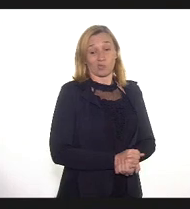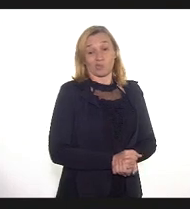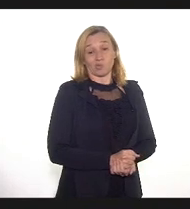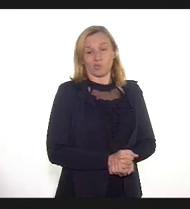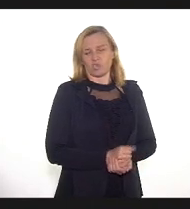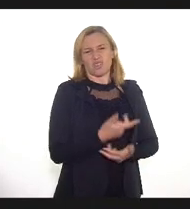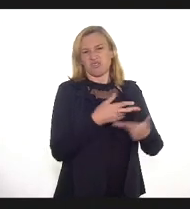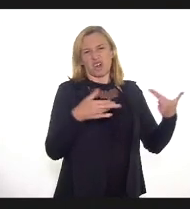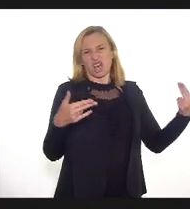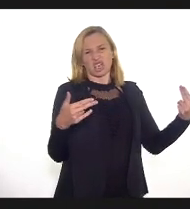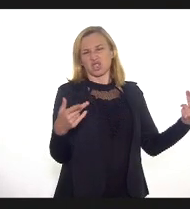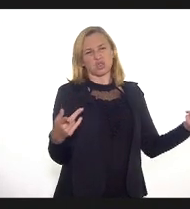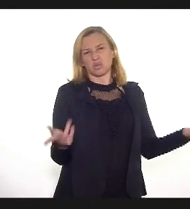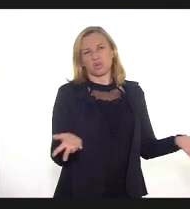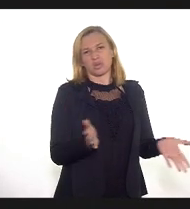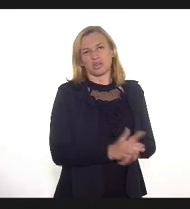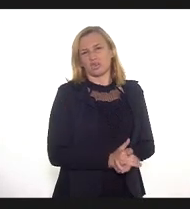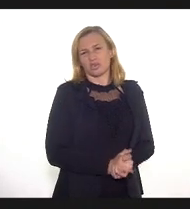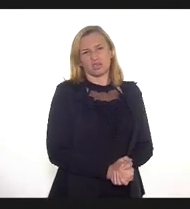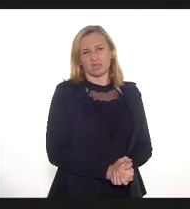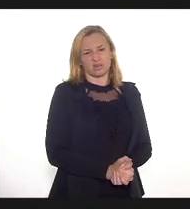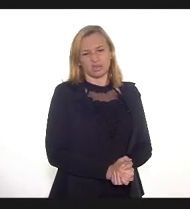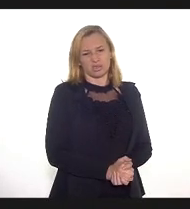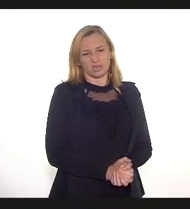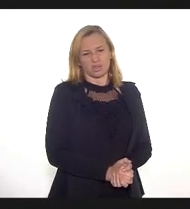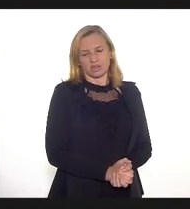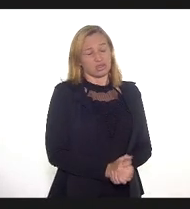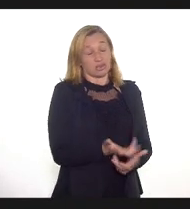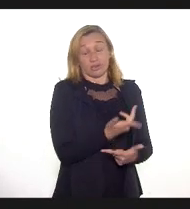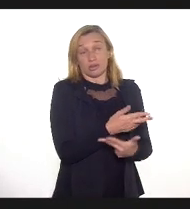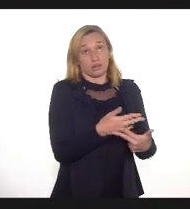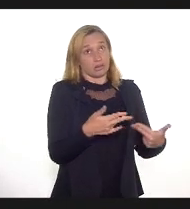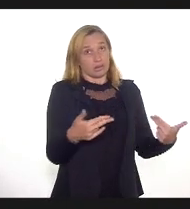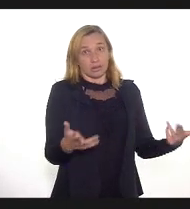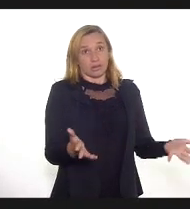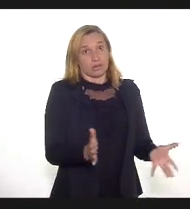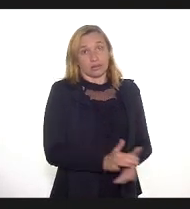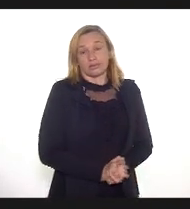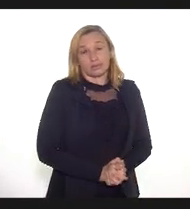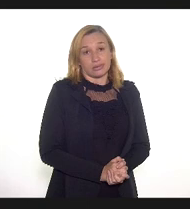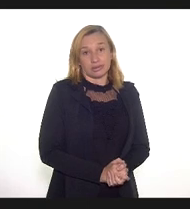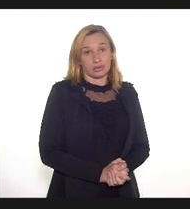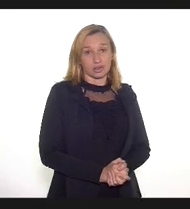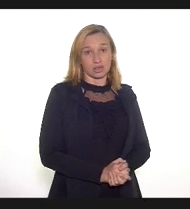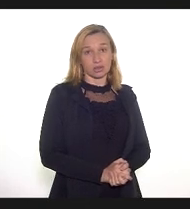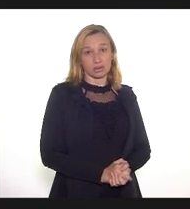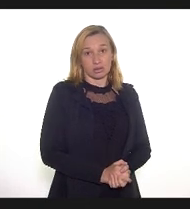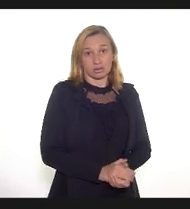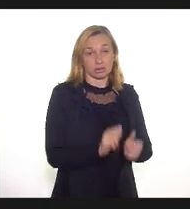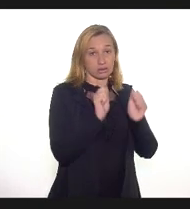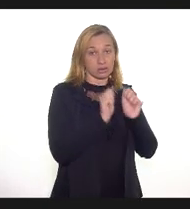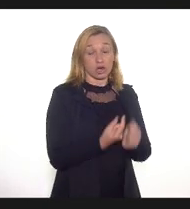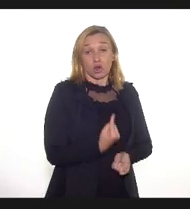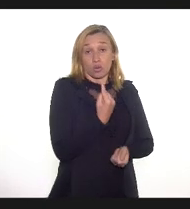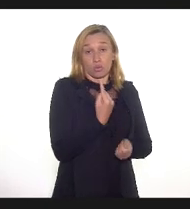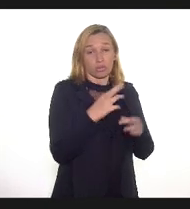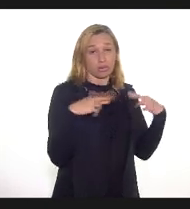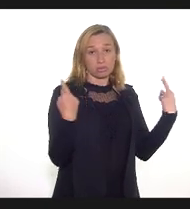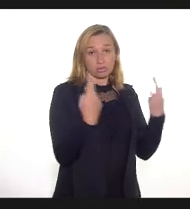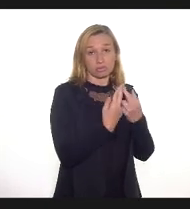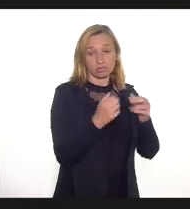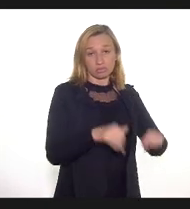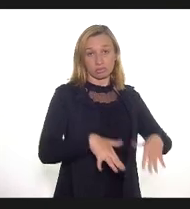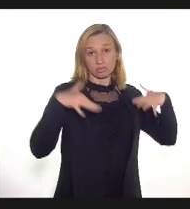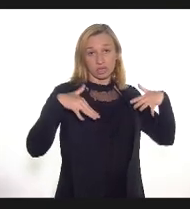Tem tantas coisas inadmissíveis, mas tantas, que uma sessão plenária não seria o